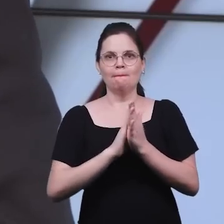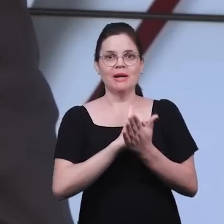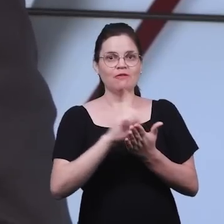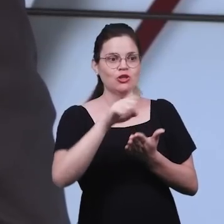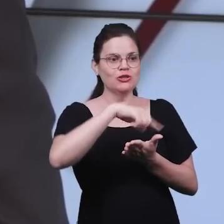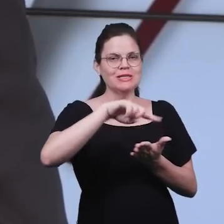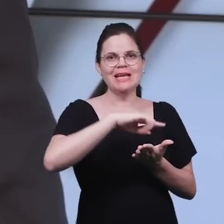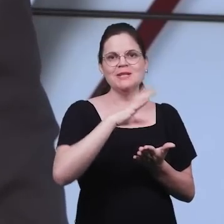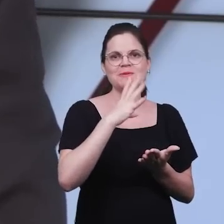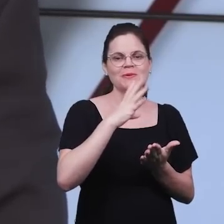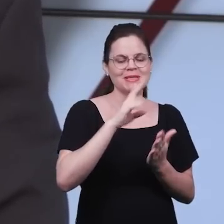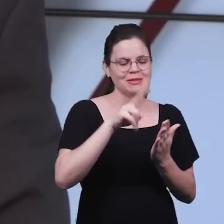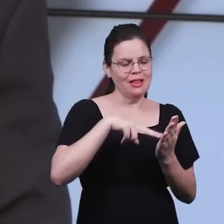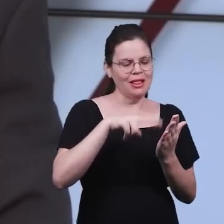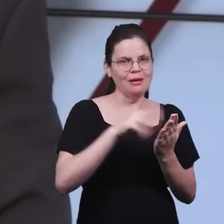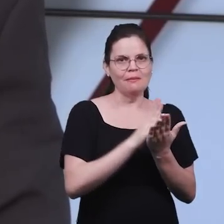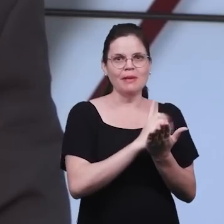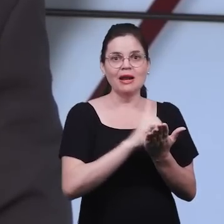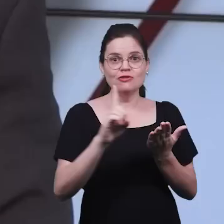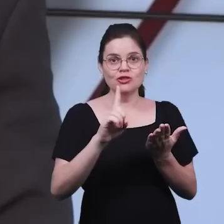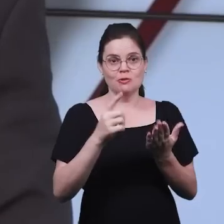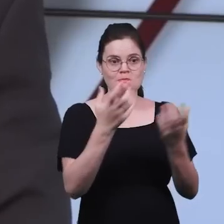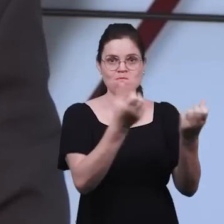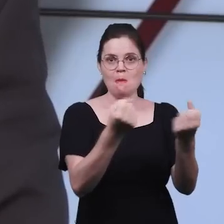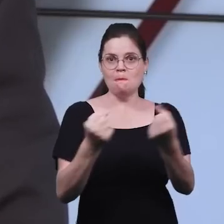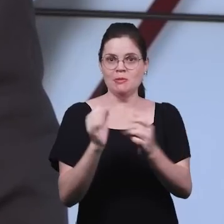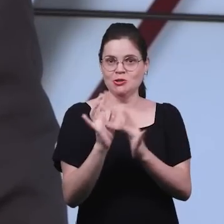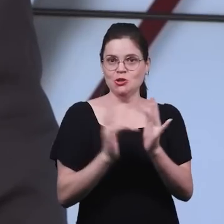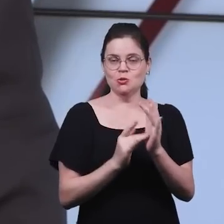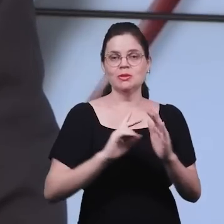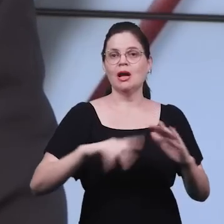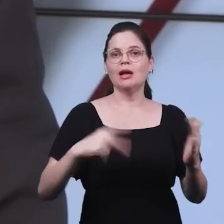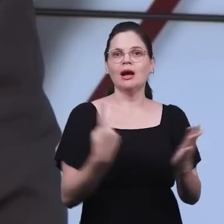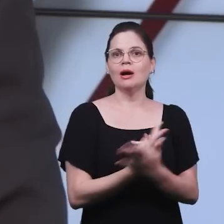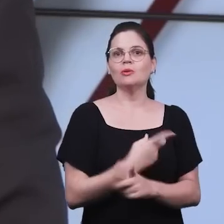E aí houve uma oposição a eles, né? Ali a Inquisição já foi